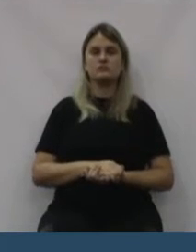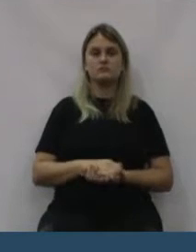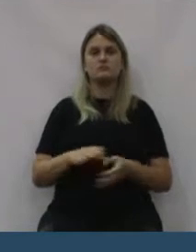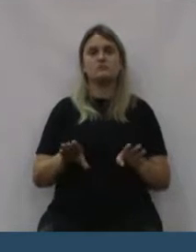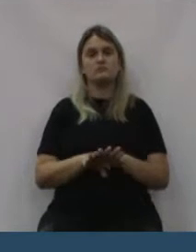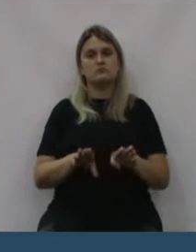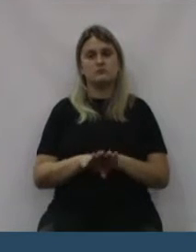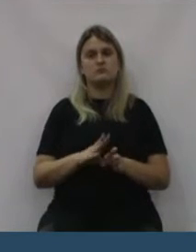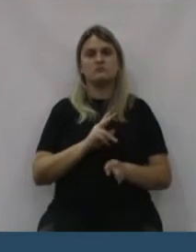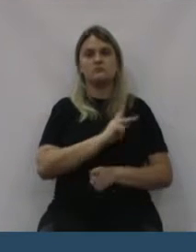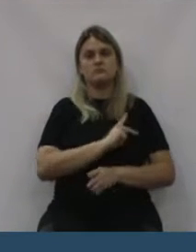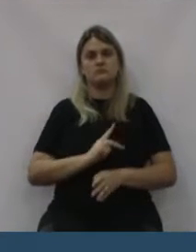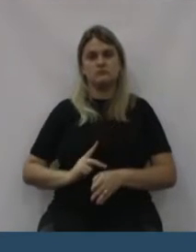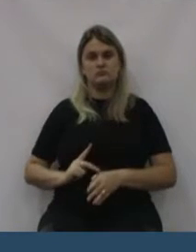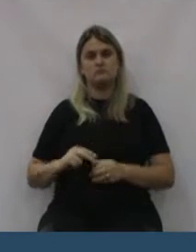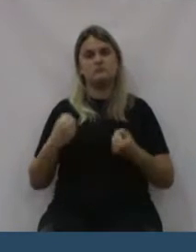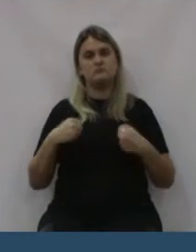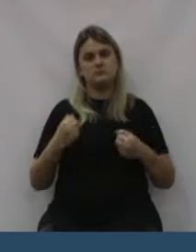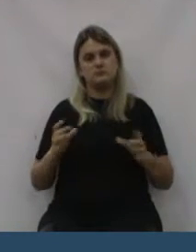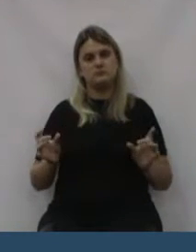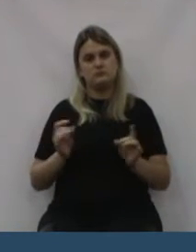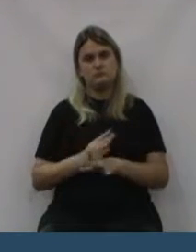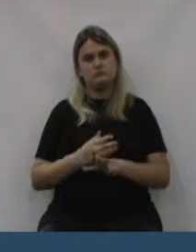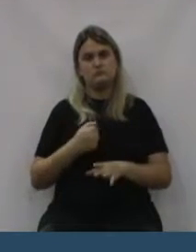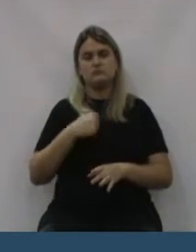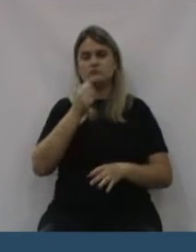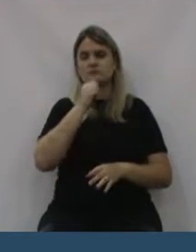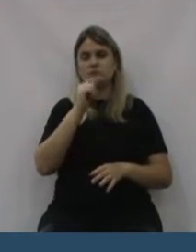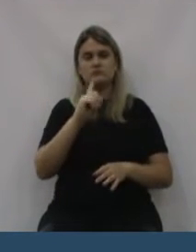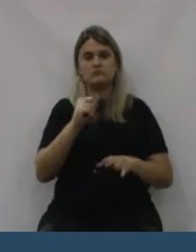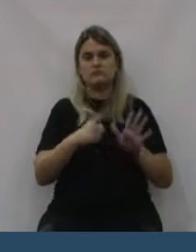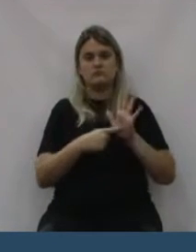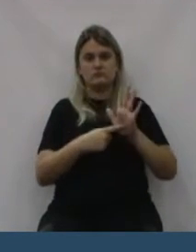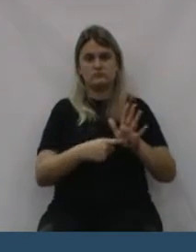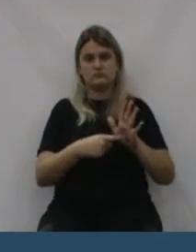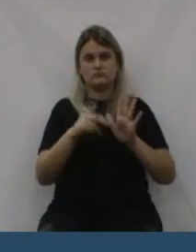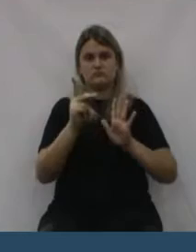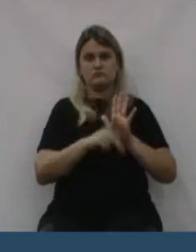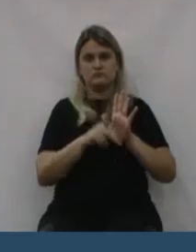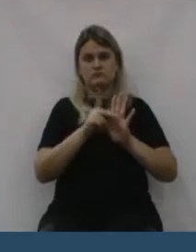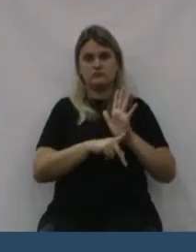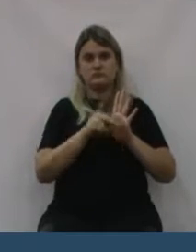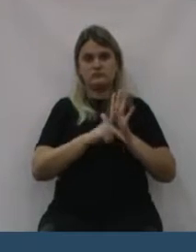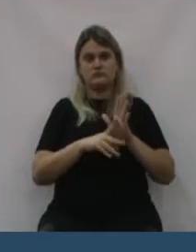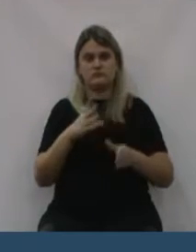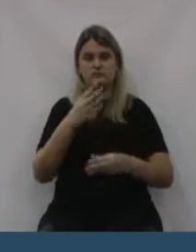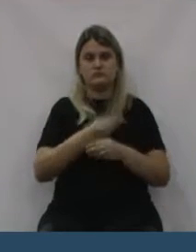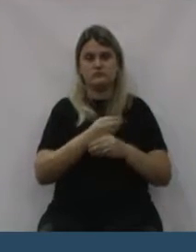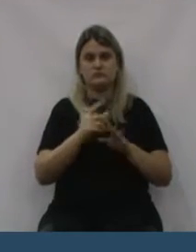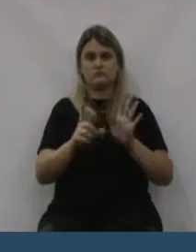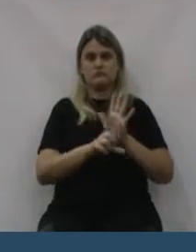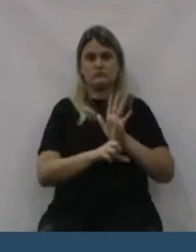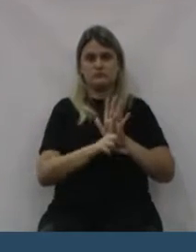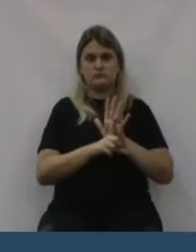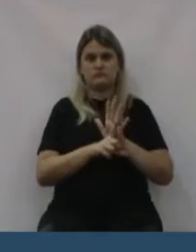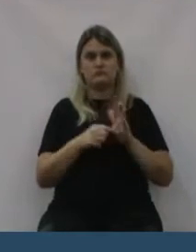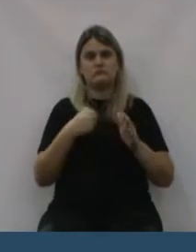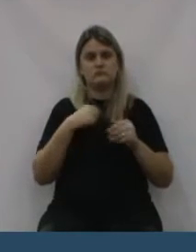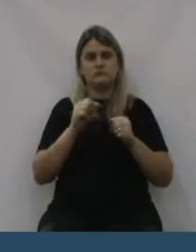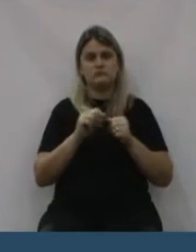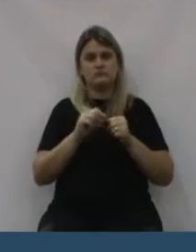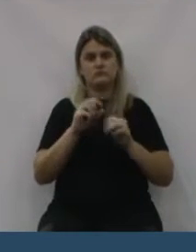são muito mais. São muito mais de 500 mil cargos. Se você pegar Congresso Nacional, Senado Federal e Câmara no